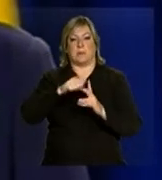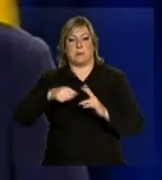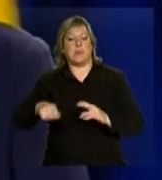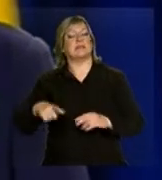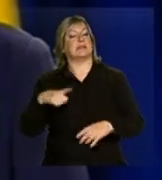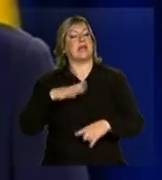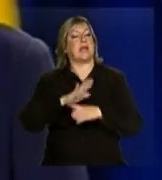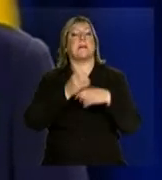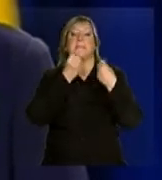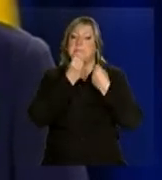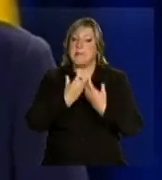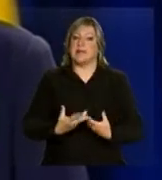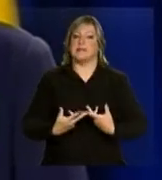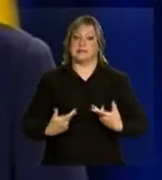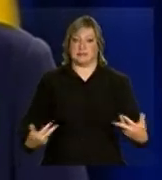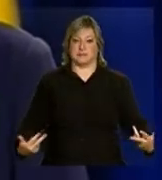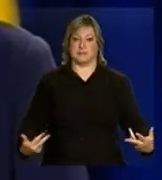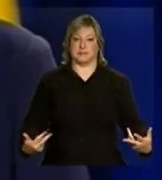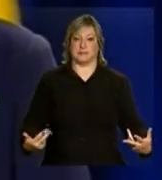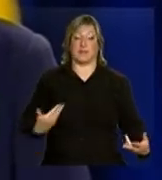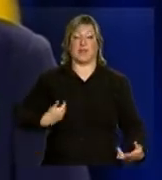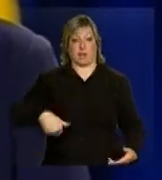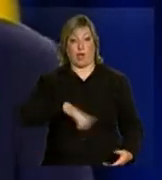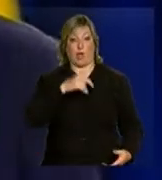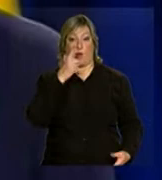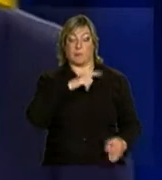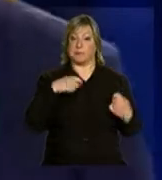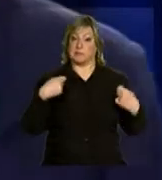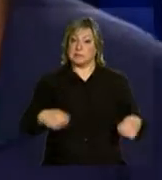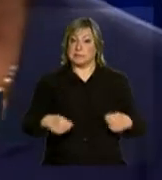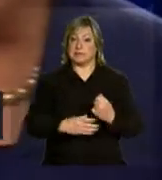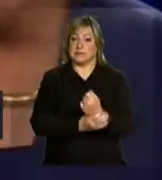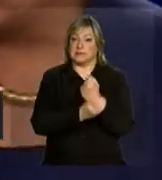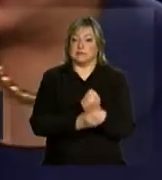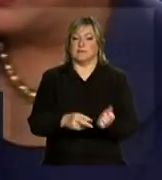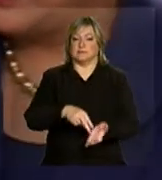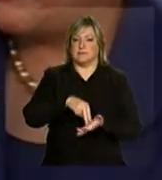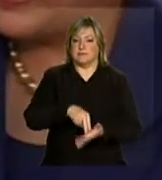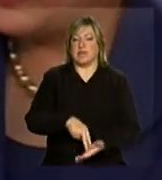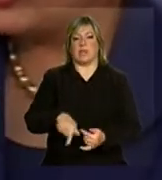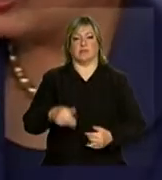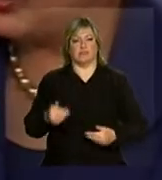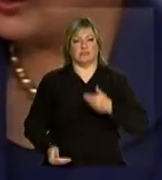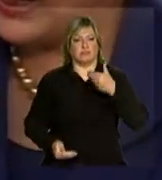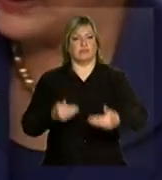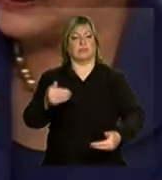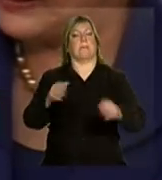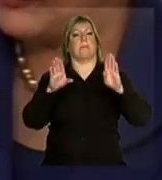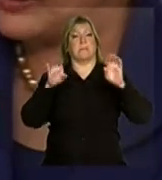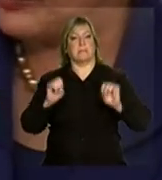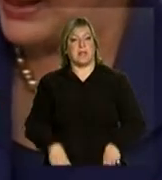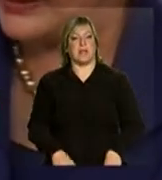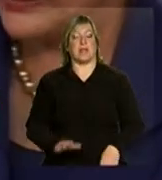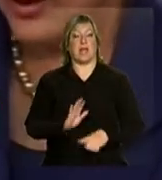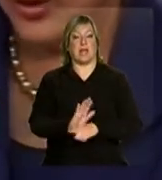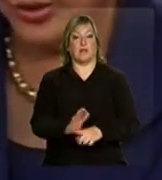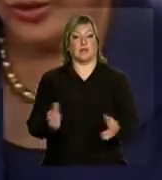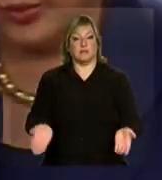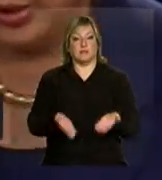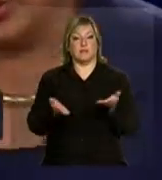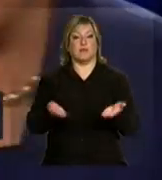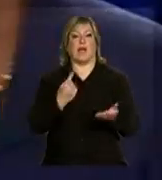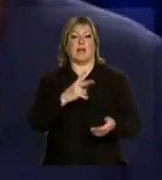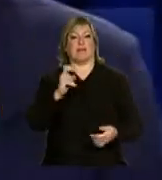efeitos positivos. Temos que consolidar e ampliar estes avanços para estimular cada vez mais